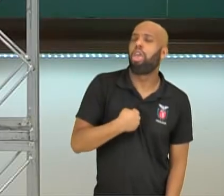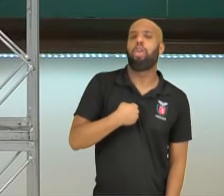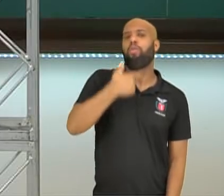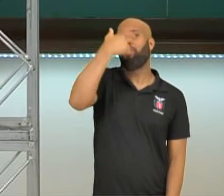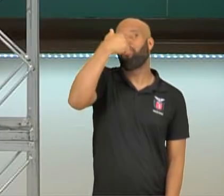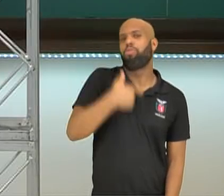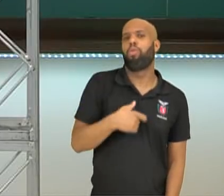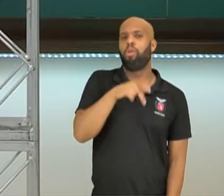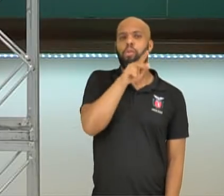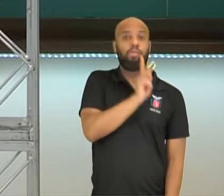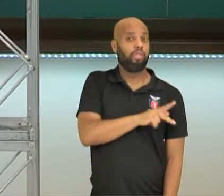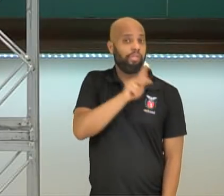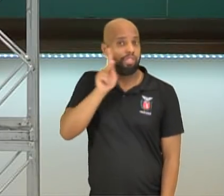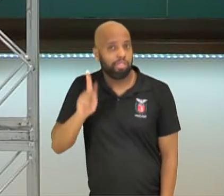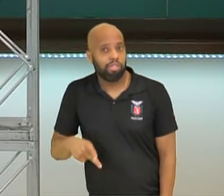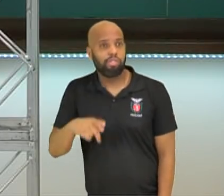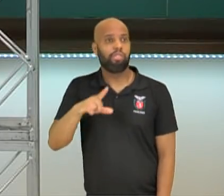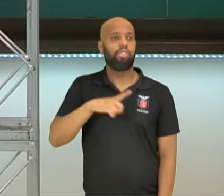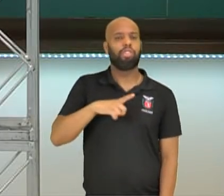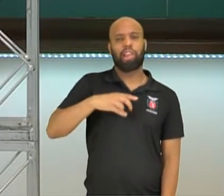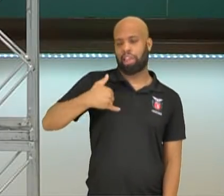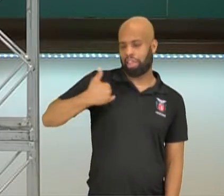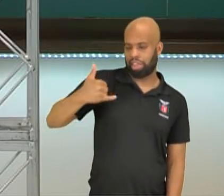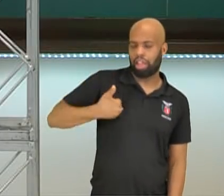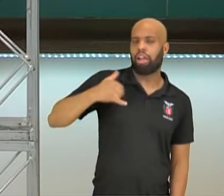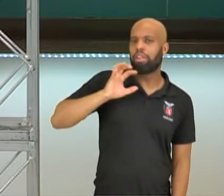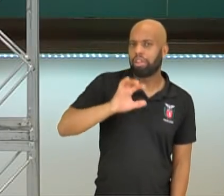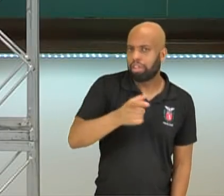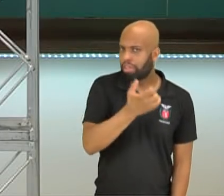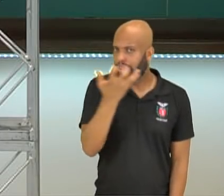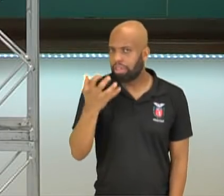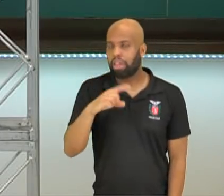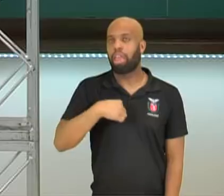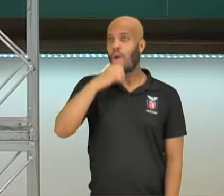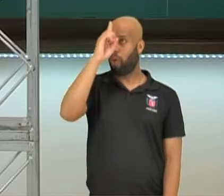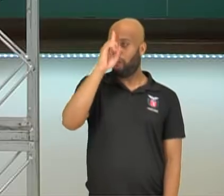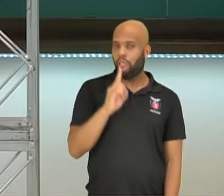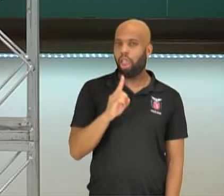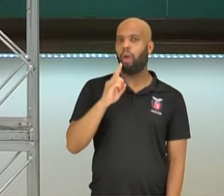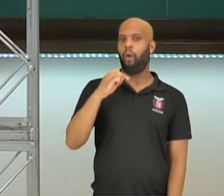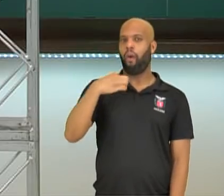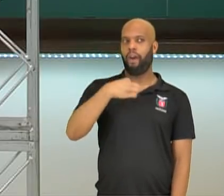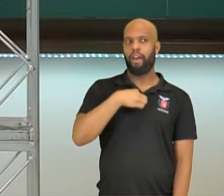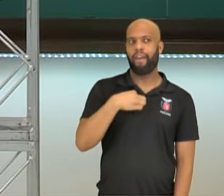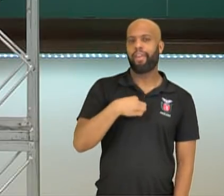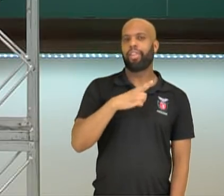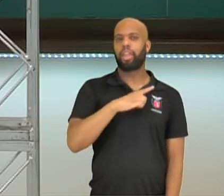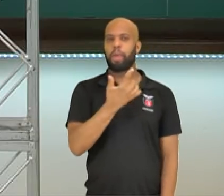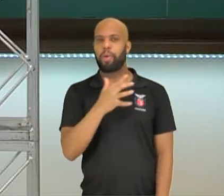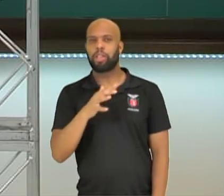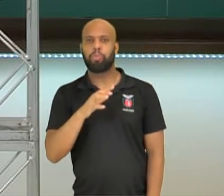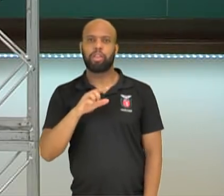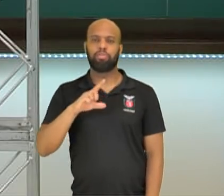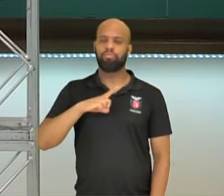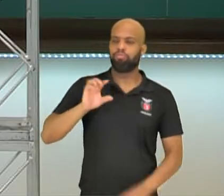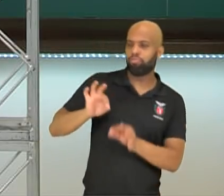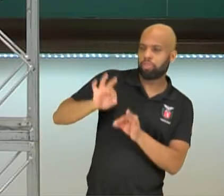eu sou professora, tenho tantos anos, eu sou loura, sou mais ou menos, tenho uma estatura